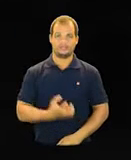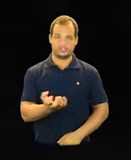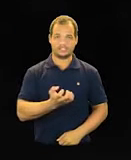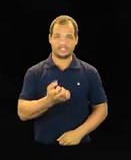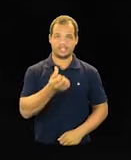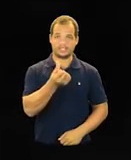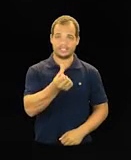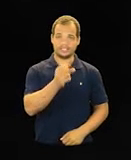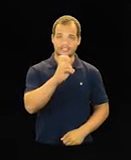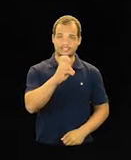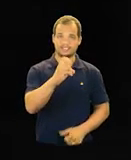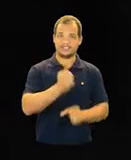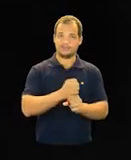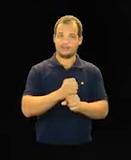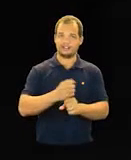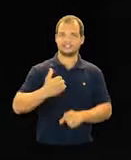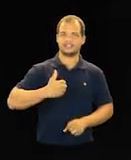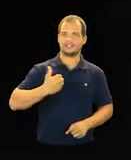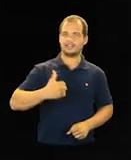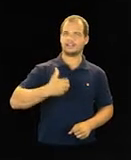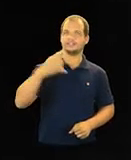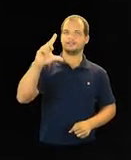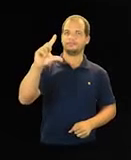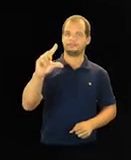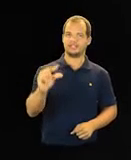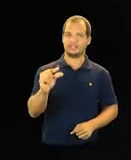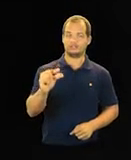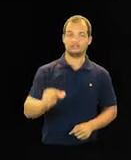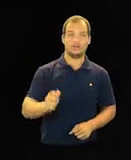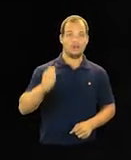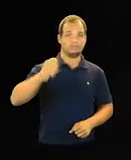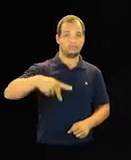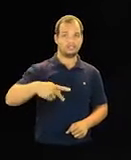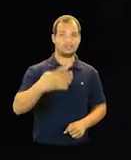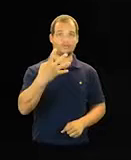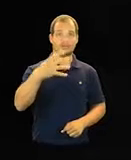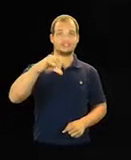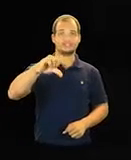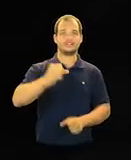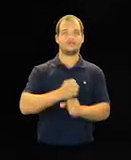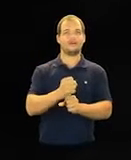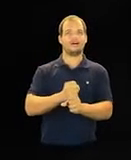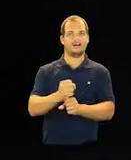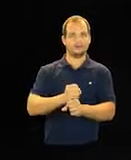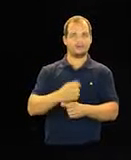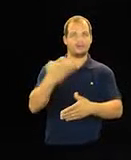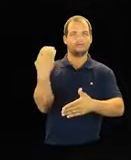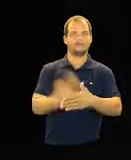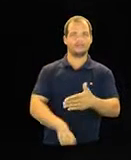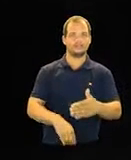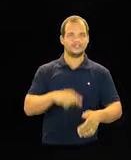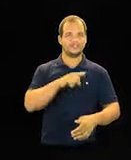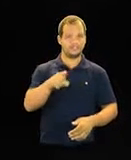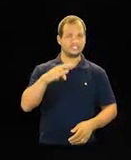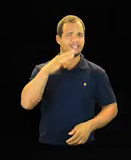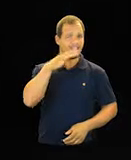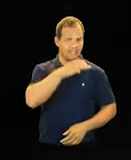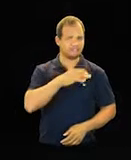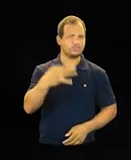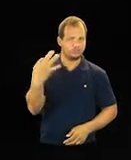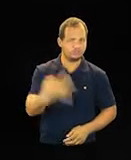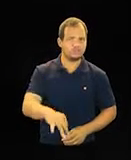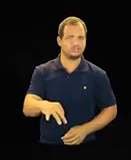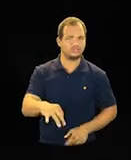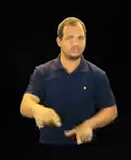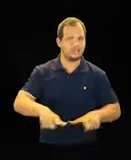Exigir 65 anos de idade mínima para se aposentar, depois de 49 anos de contribuição. Você acha que é justo fazer isso